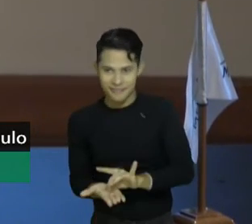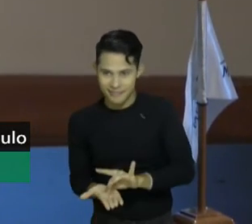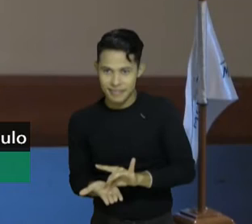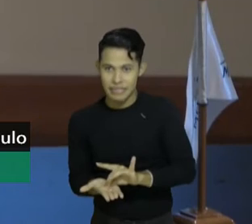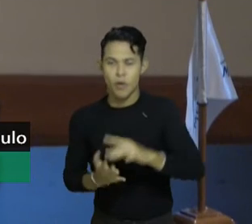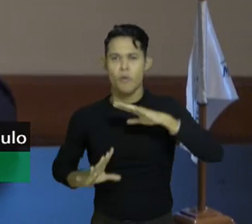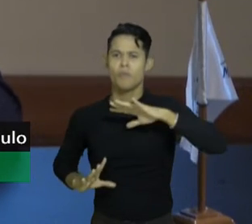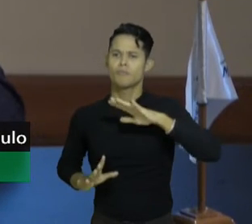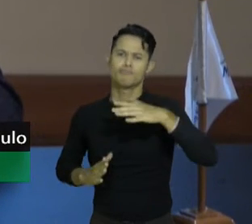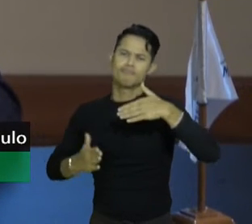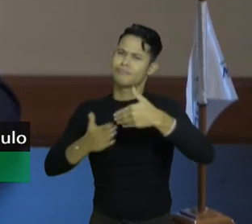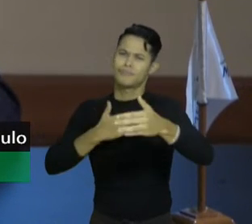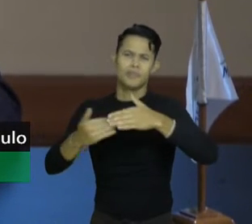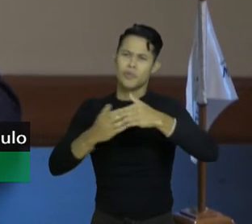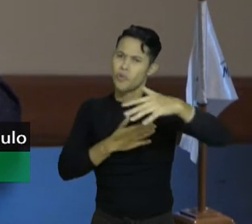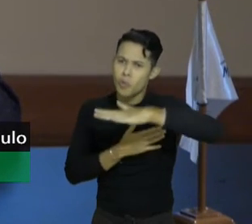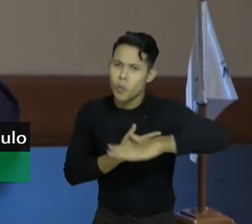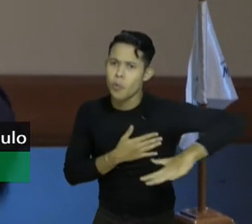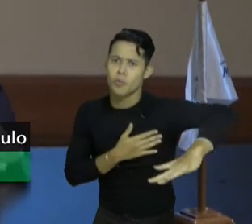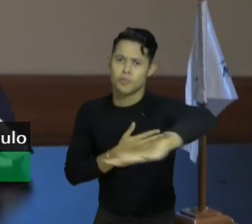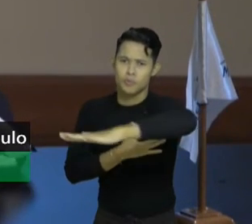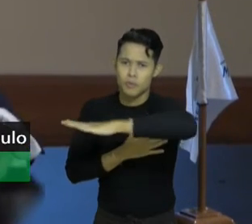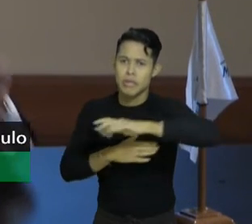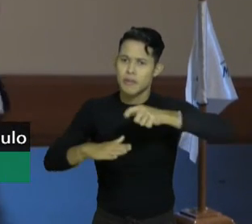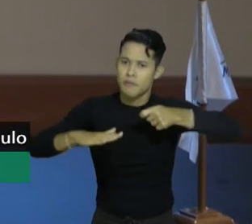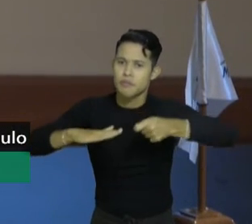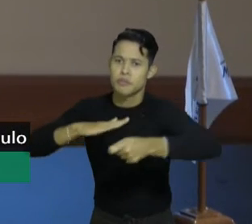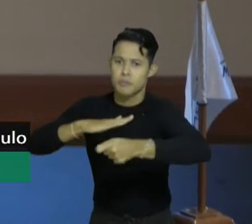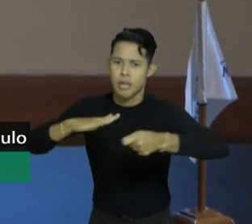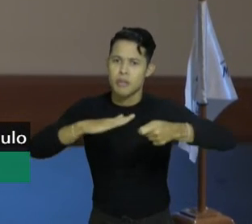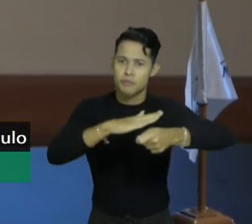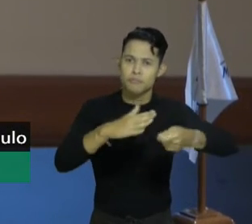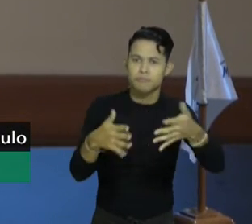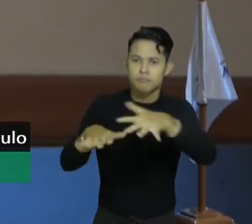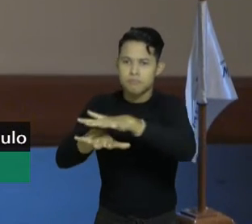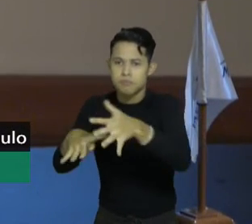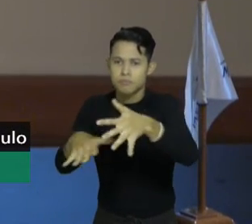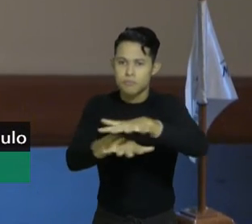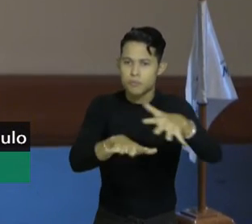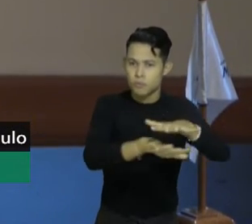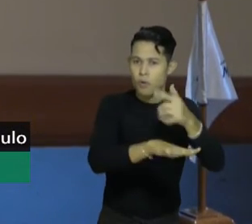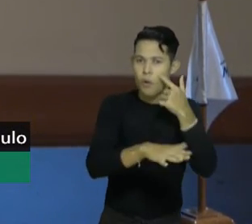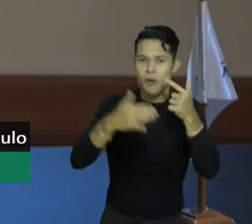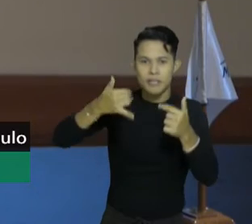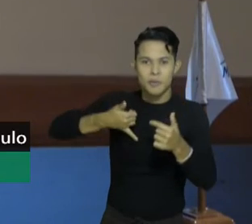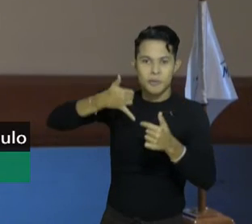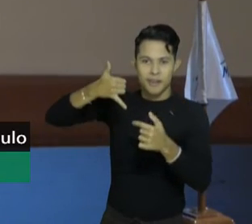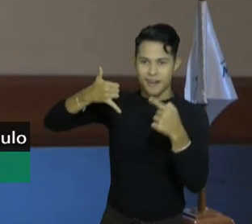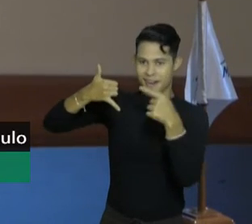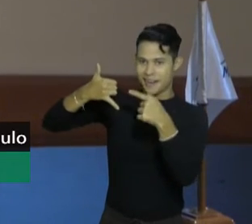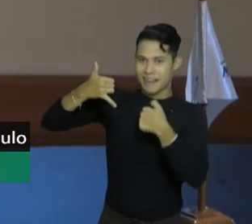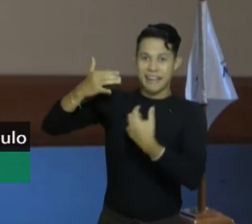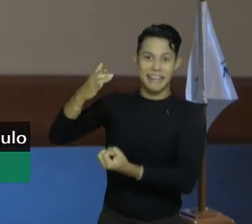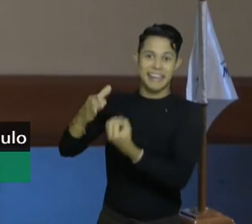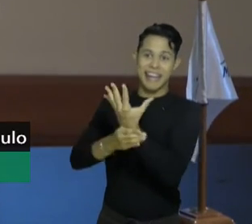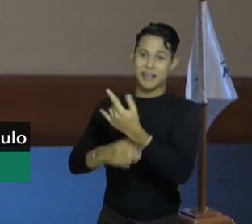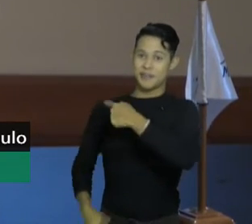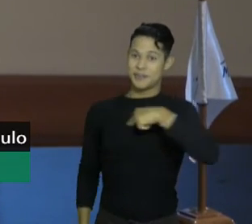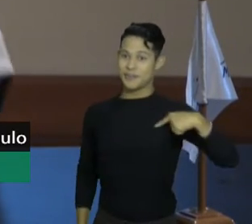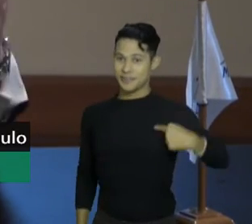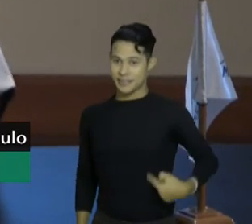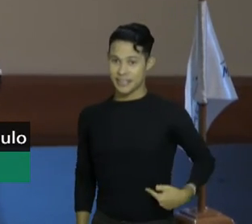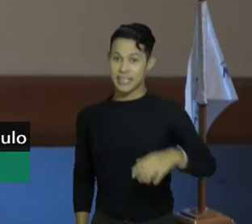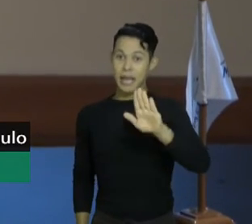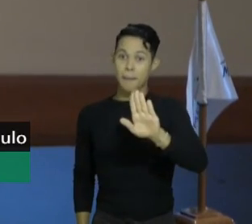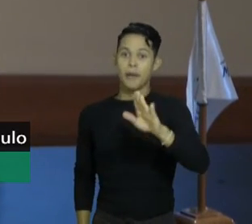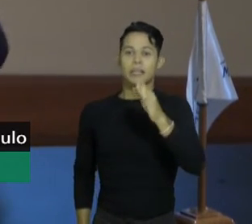investimento estão totalmente inte gradas em que isso aqui esse celular é made in china mas o design é